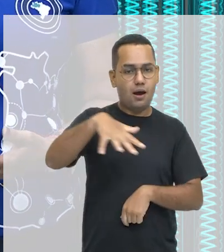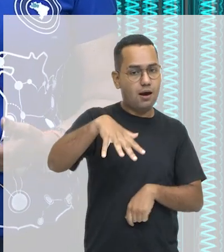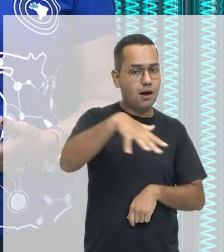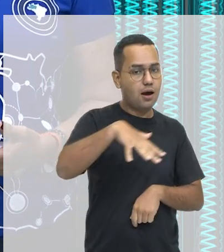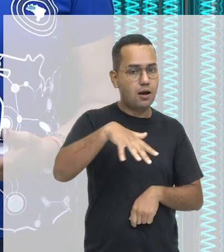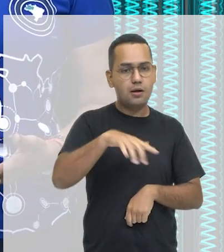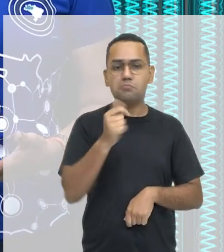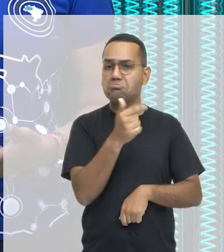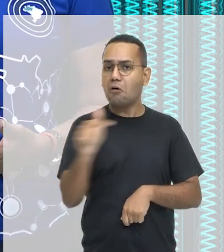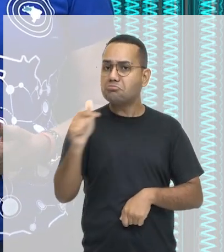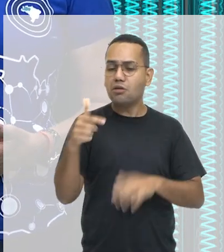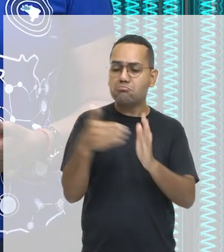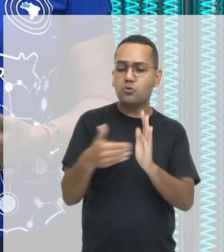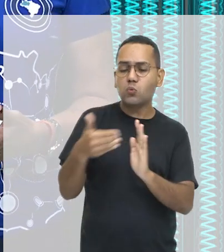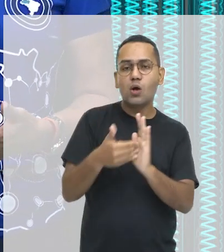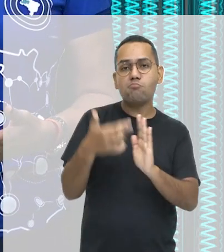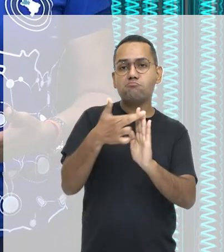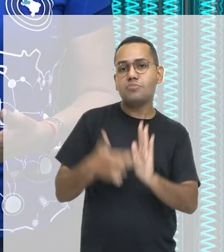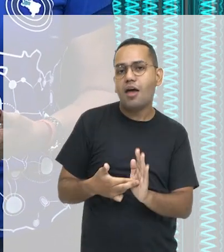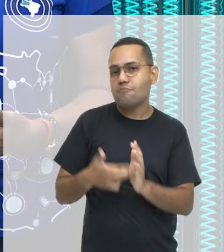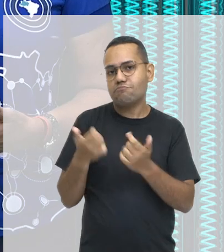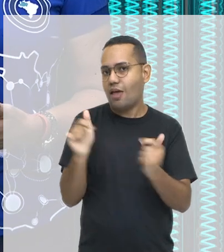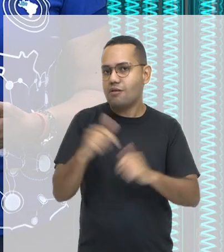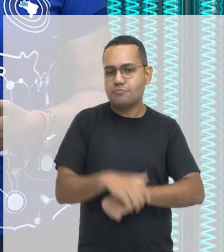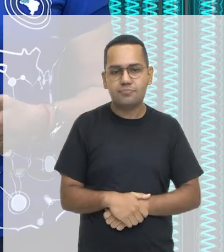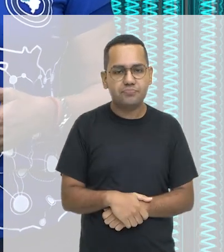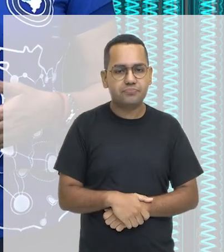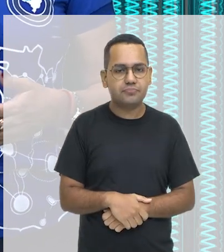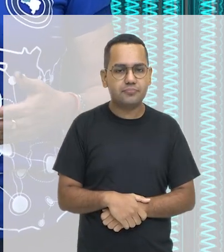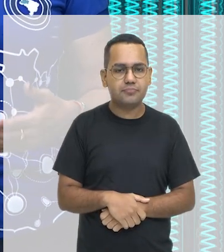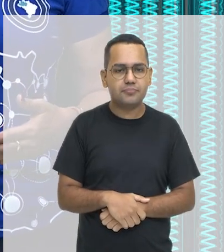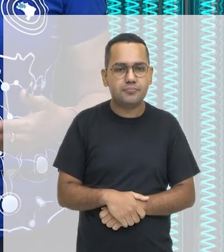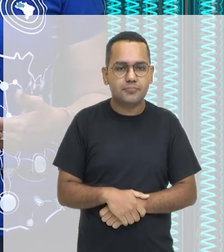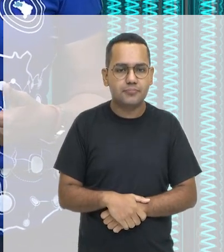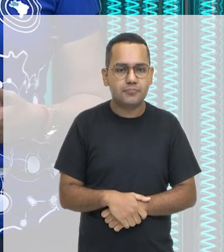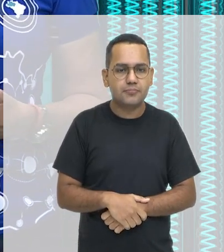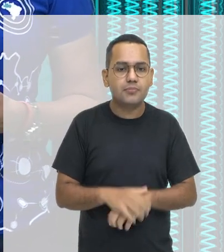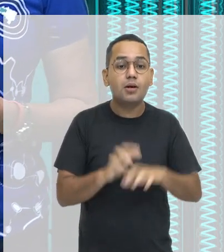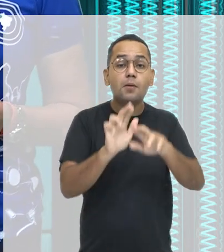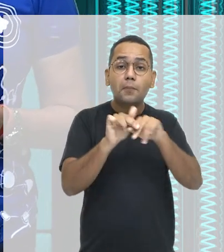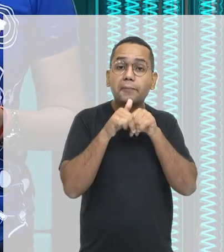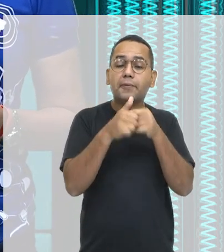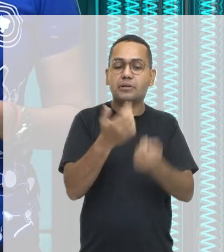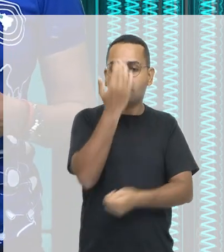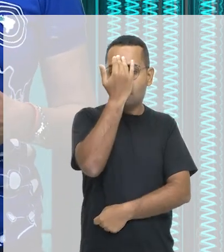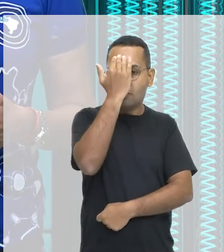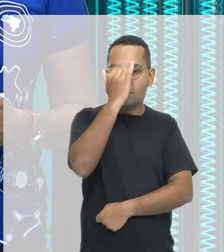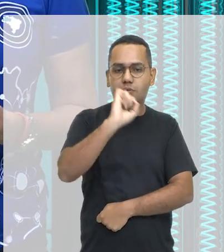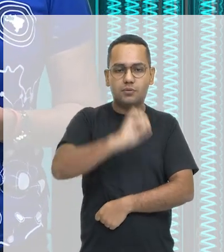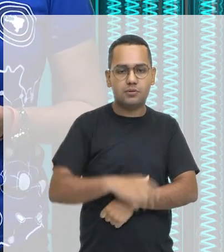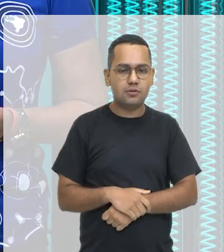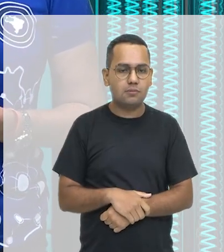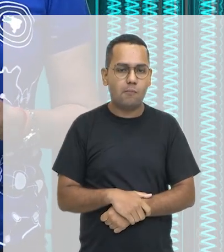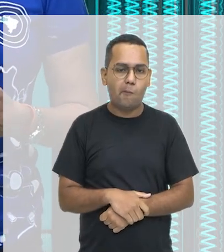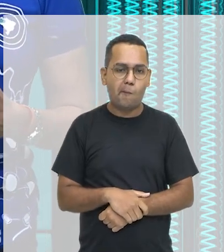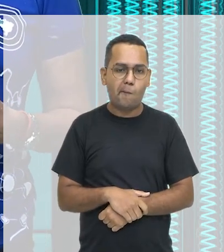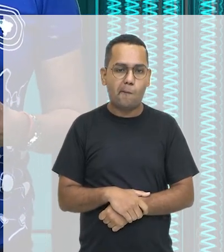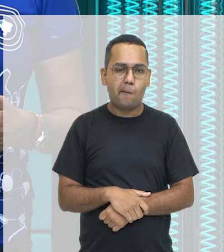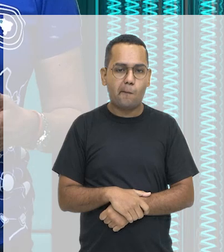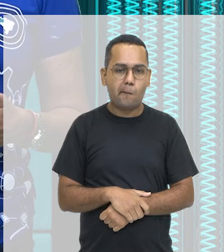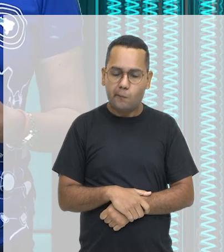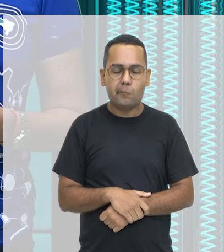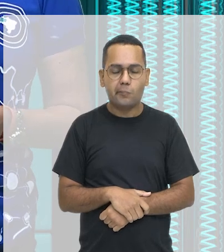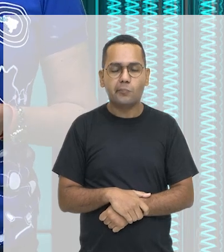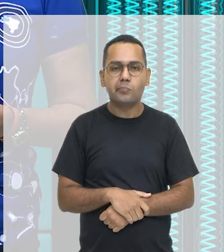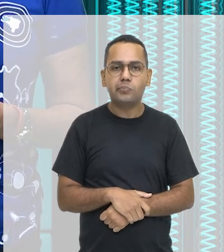as limitações de um roteiro. Isso promove uma compreensão mais profunda na